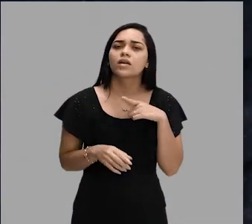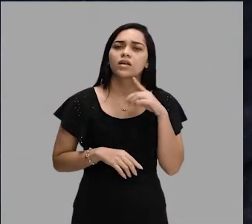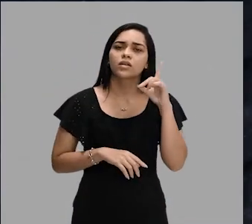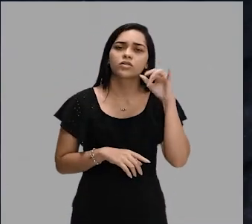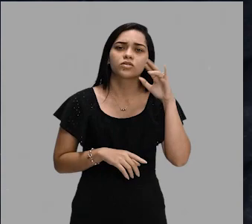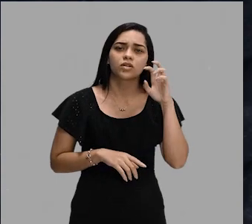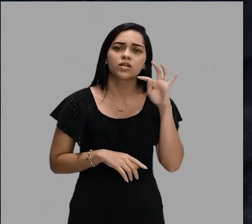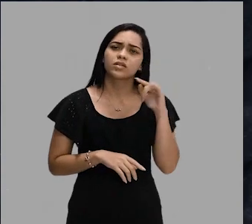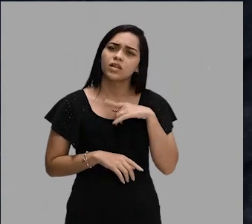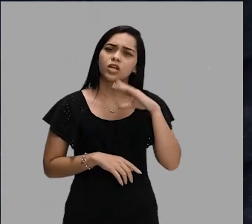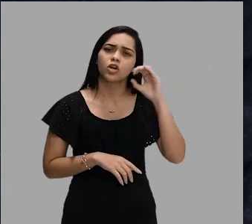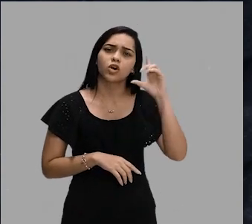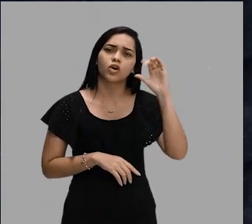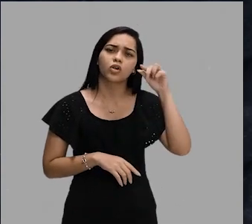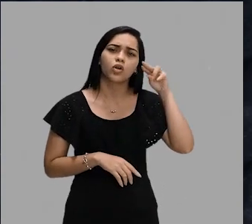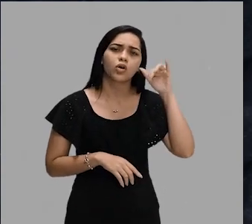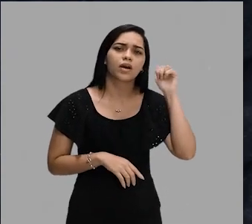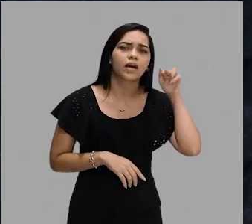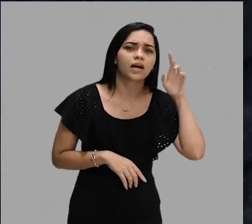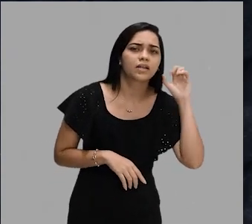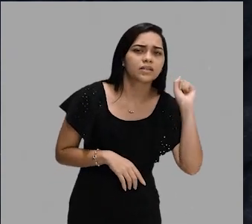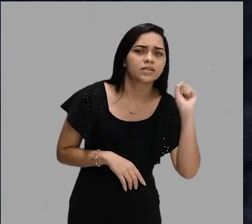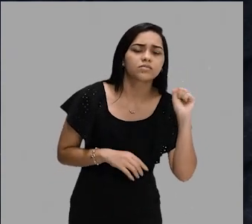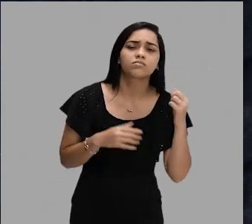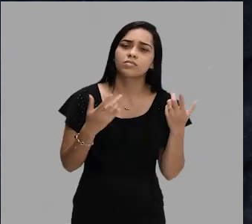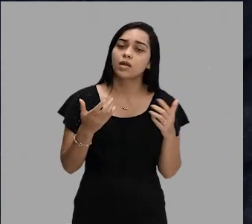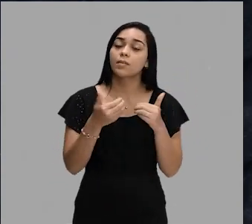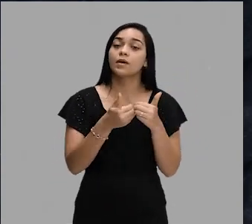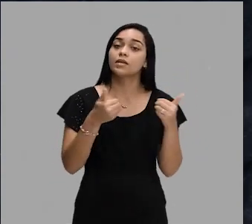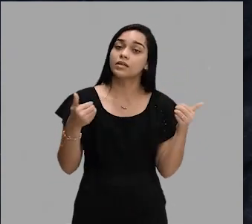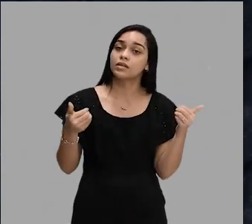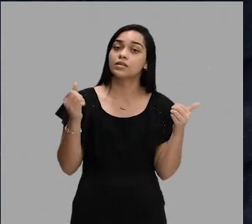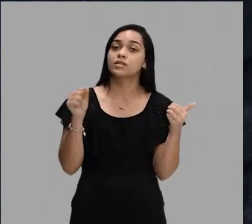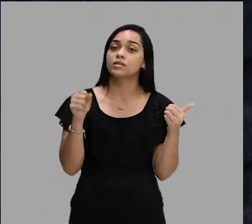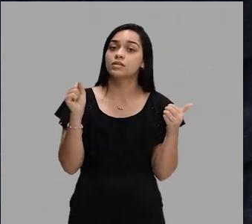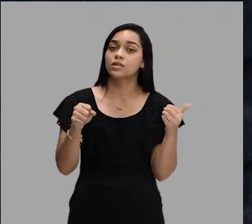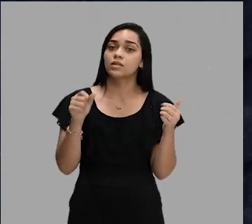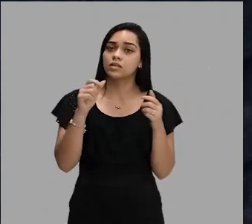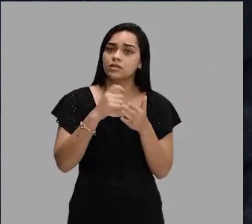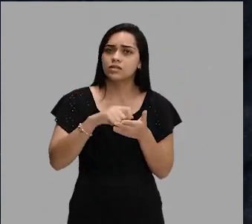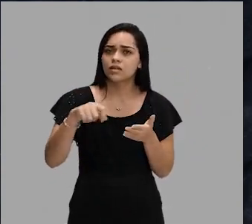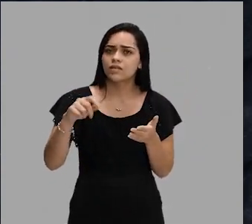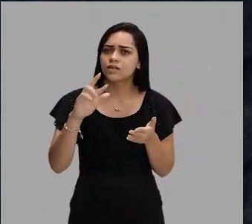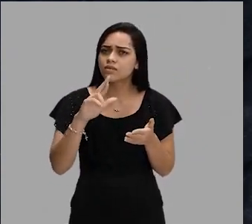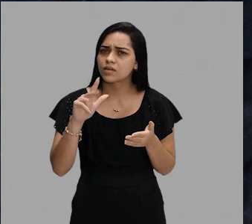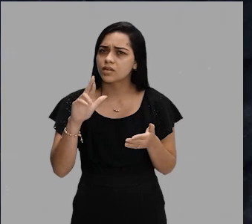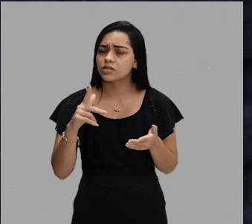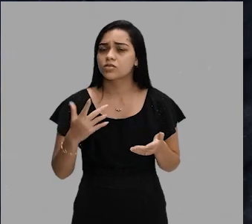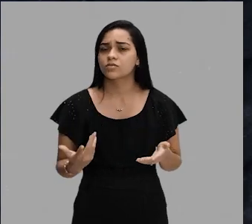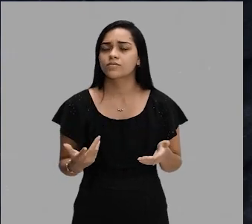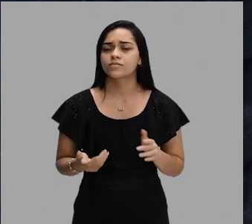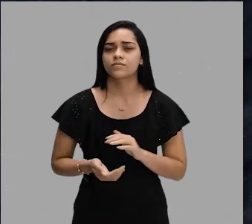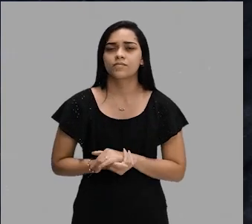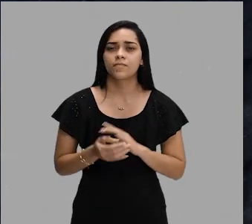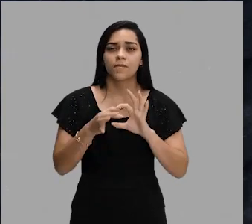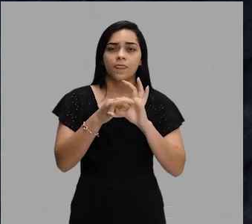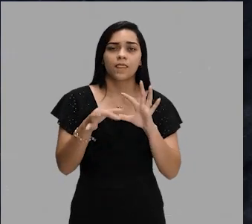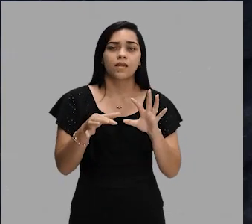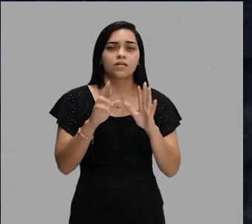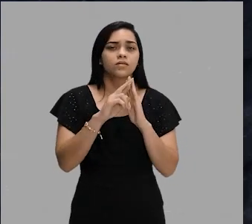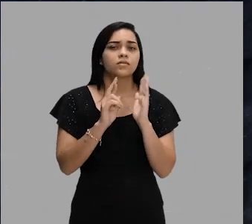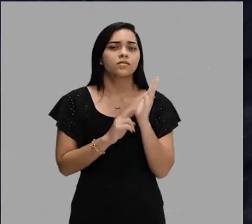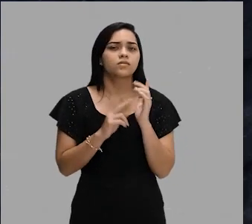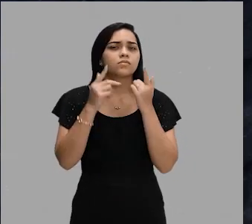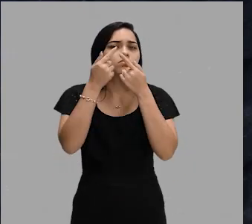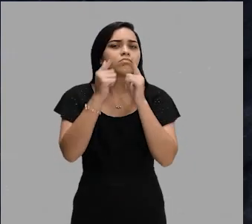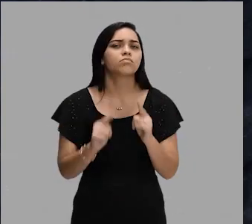coloquialismo. É uma linguagem, é uma ruptura, uma forma de se escrever diferente. Livre de regras gramaticais,